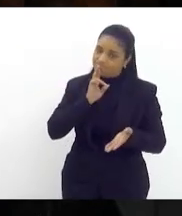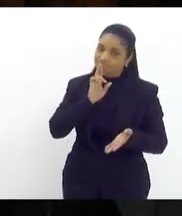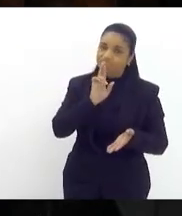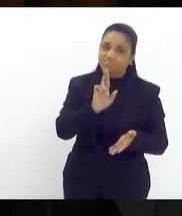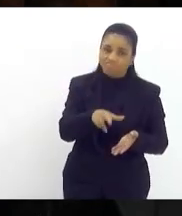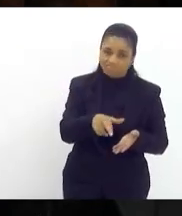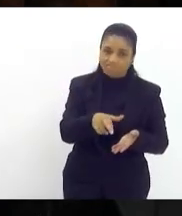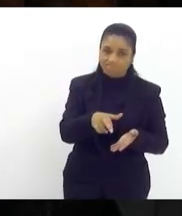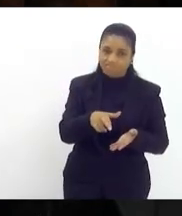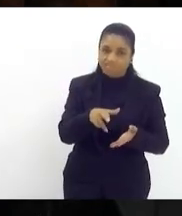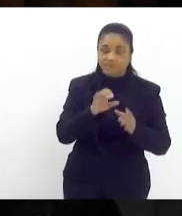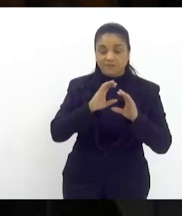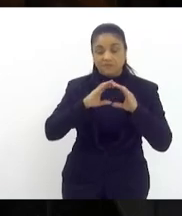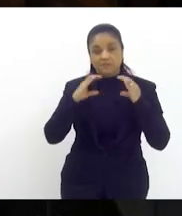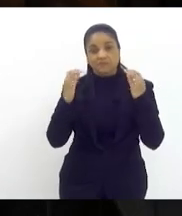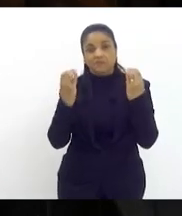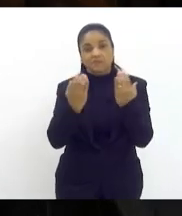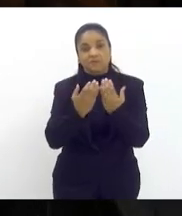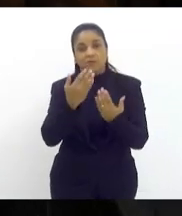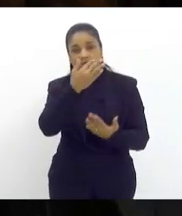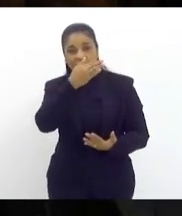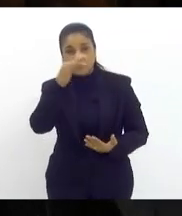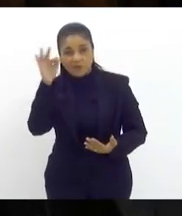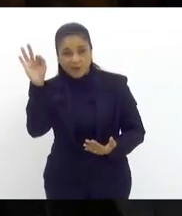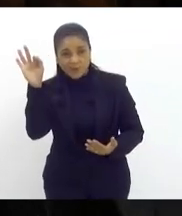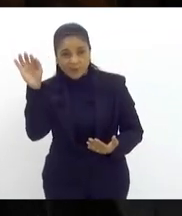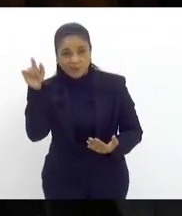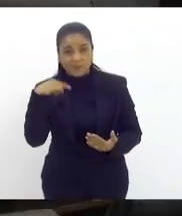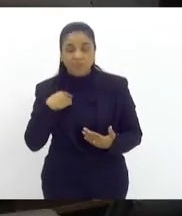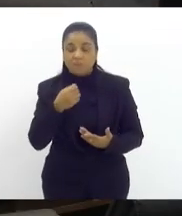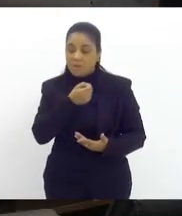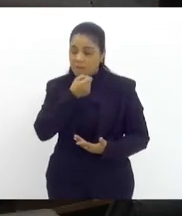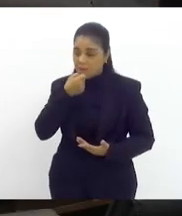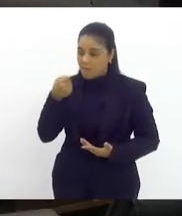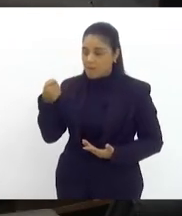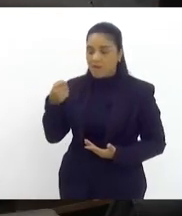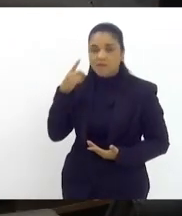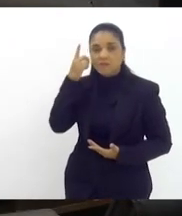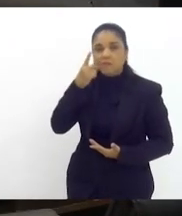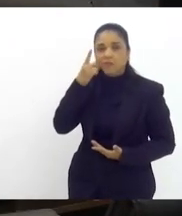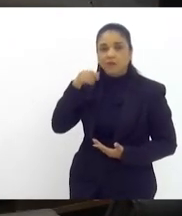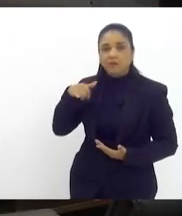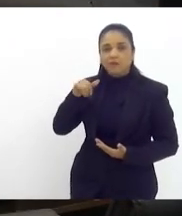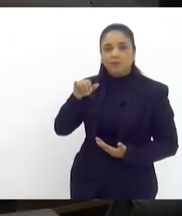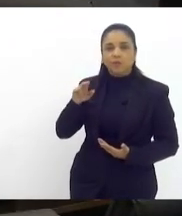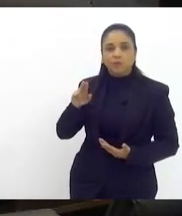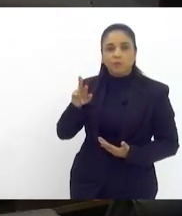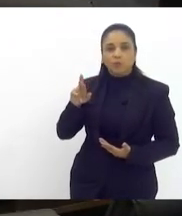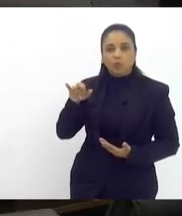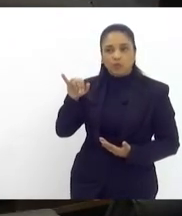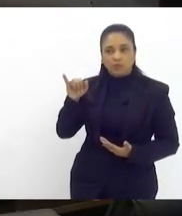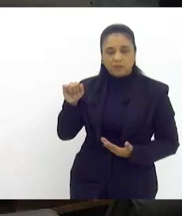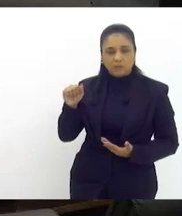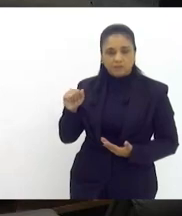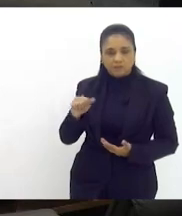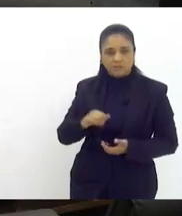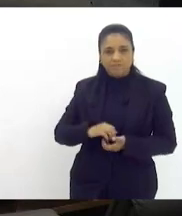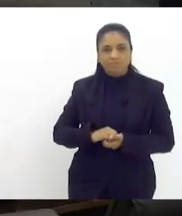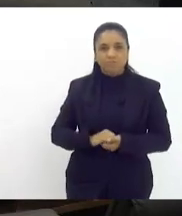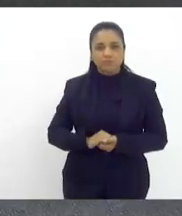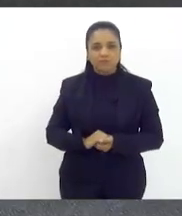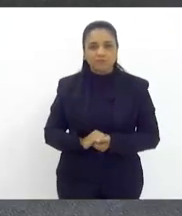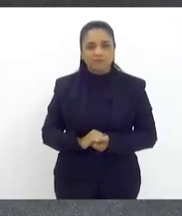da câmara federal com a senhora da parte ao deputado Iuri por favor obrigado eu não vou tentar nem acompanhar o nível do seu